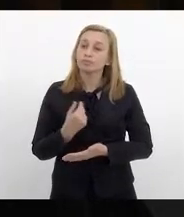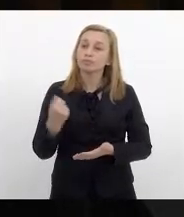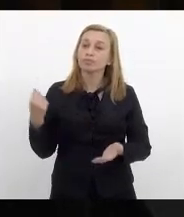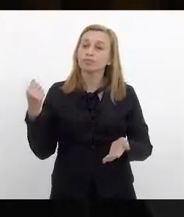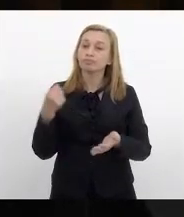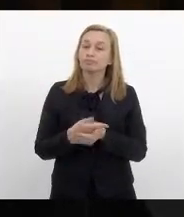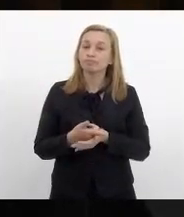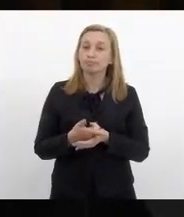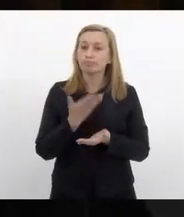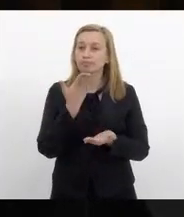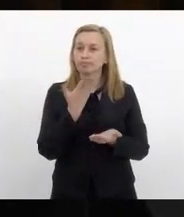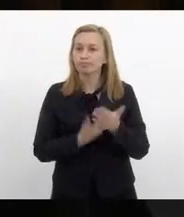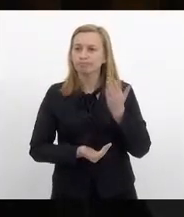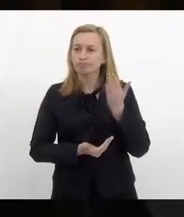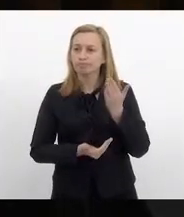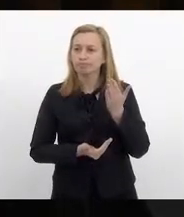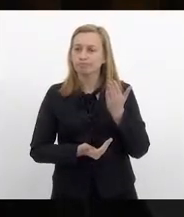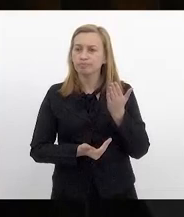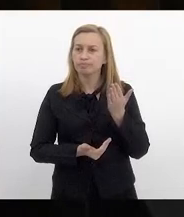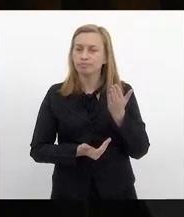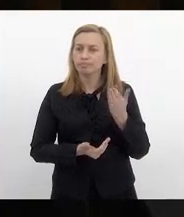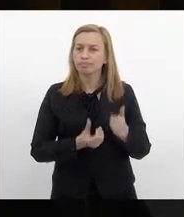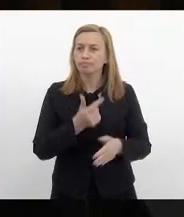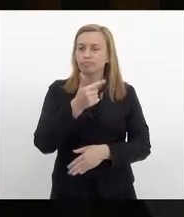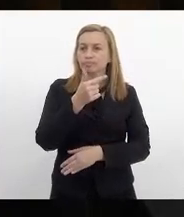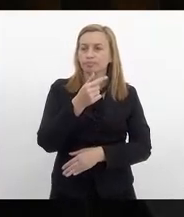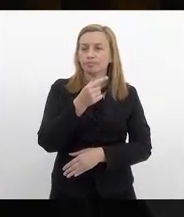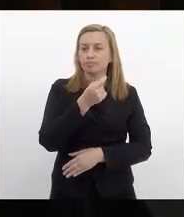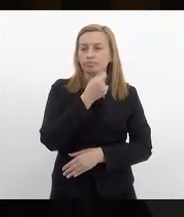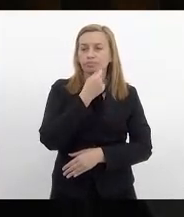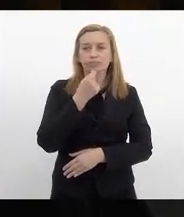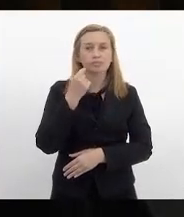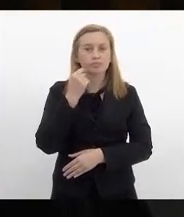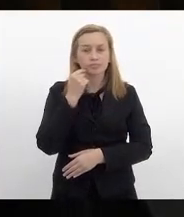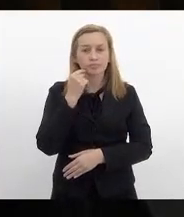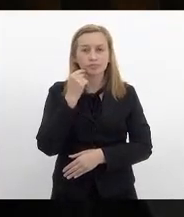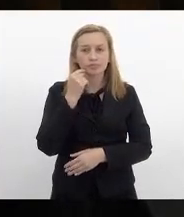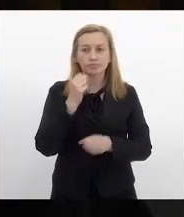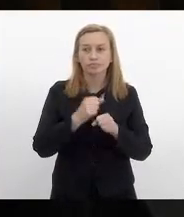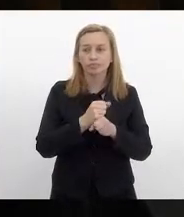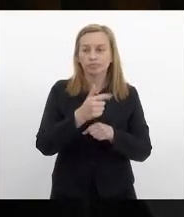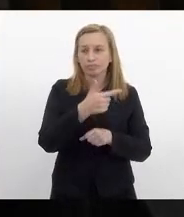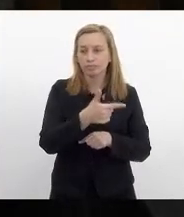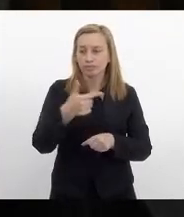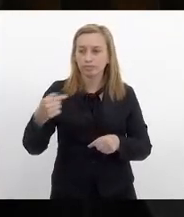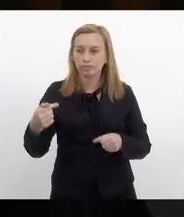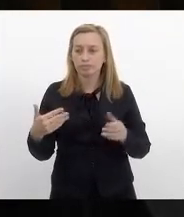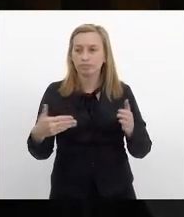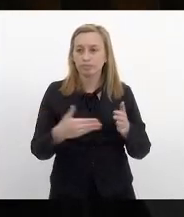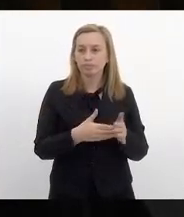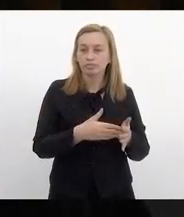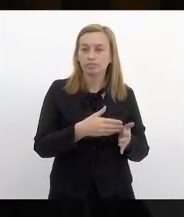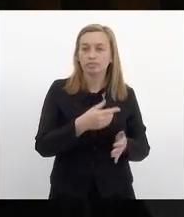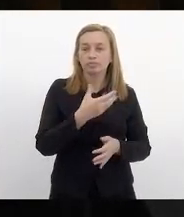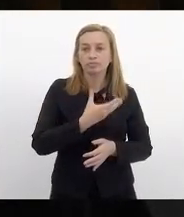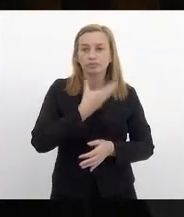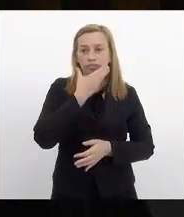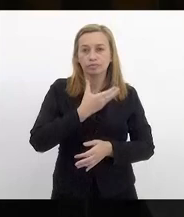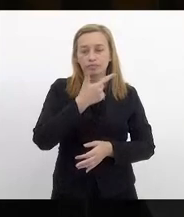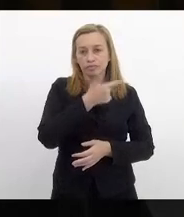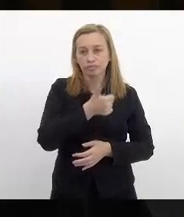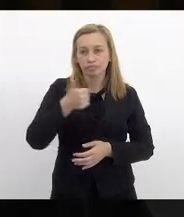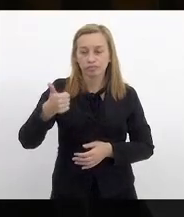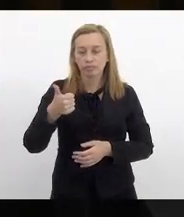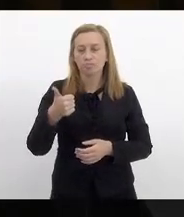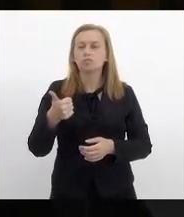perdas pretéritas de setembro de 17 a dezembro de 21. E